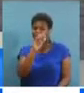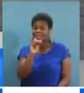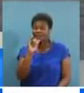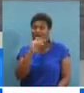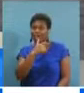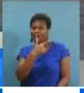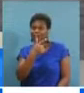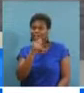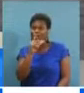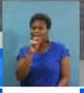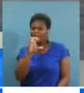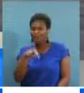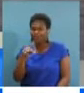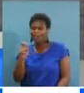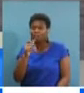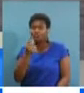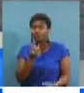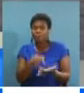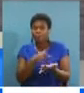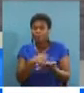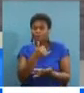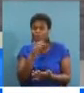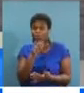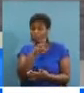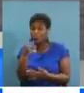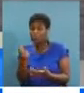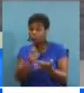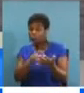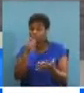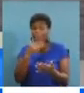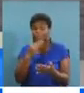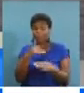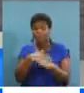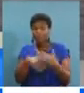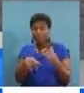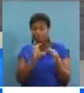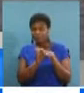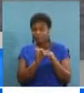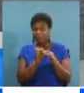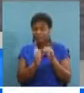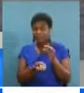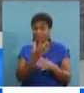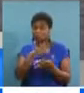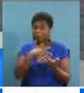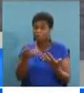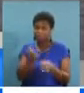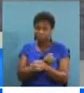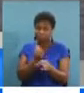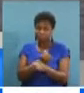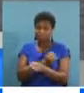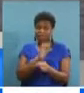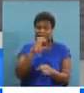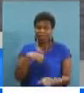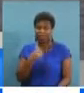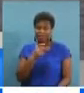uma linha de crédito no valor de 24 milhões de dólares, um empréstimo efetuado no âmbito da implementação da estratégia operacional